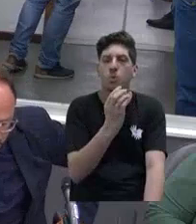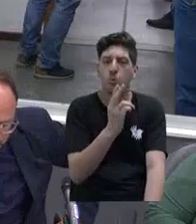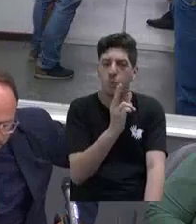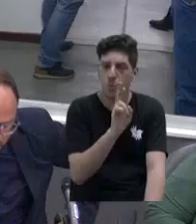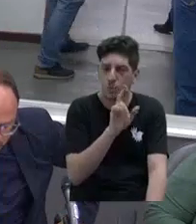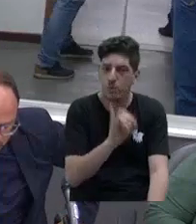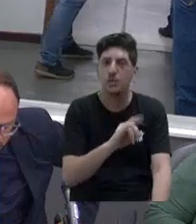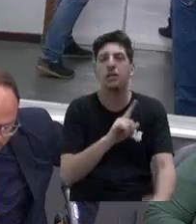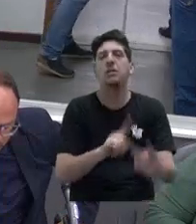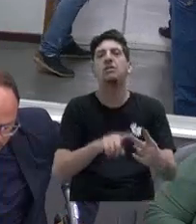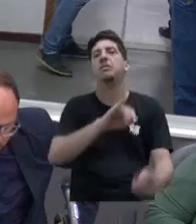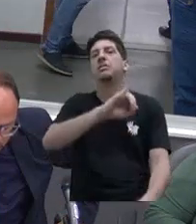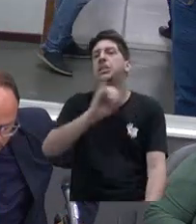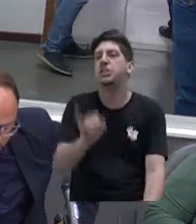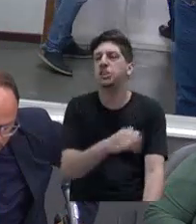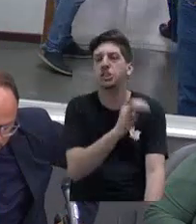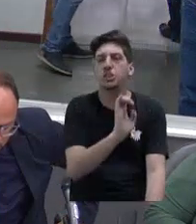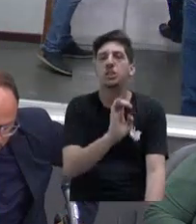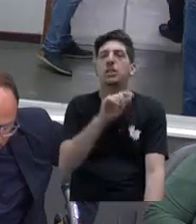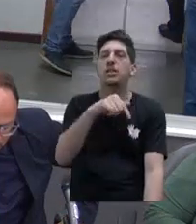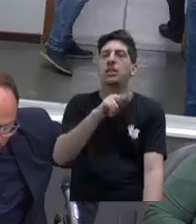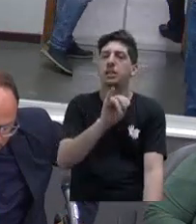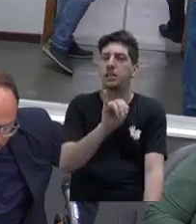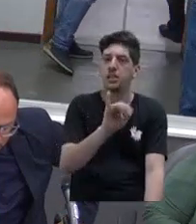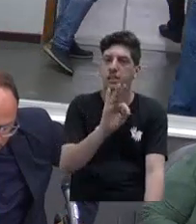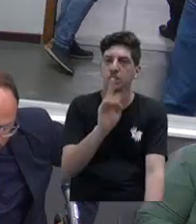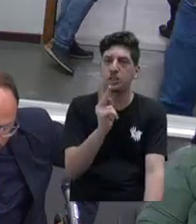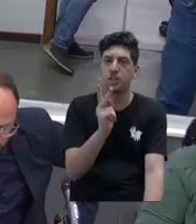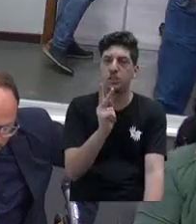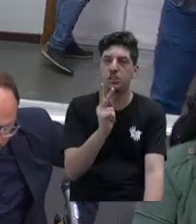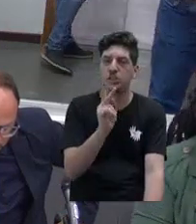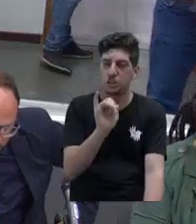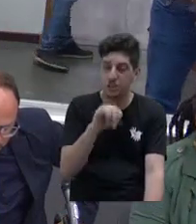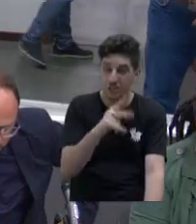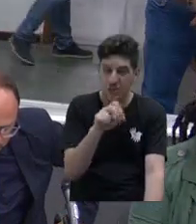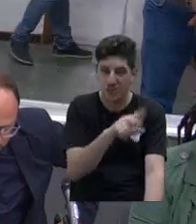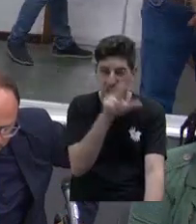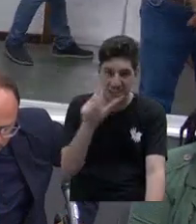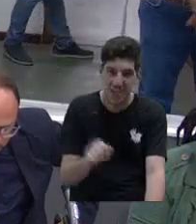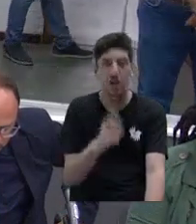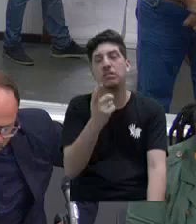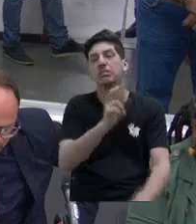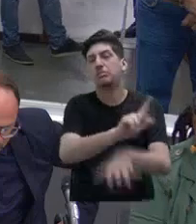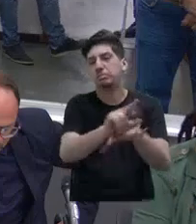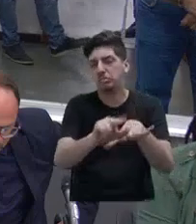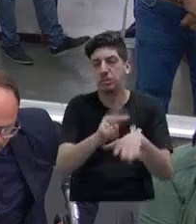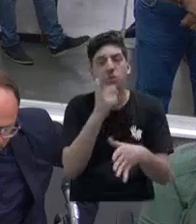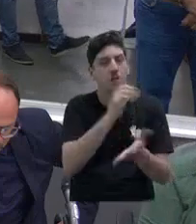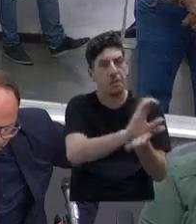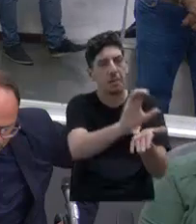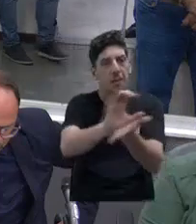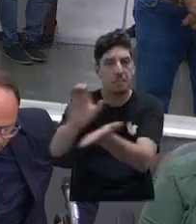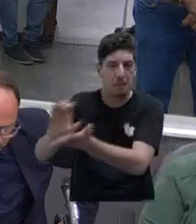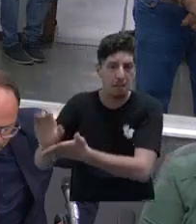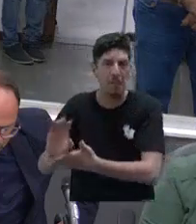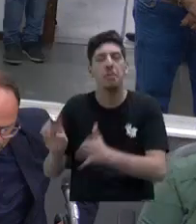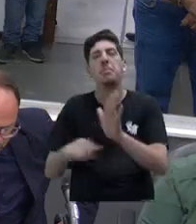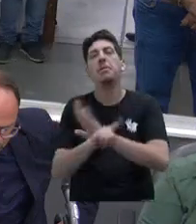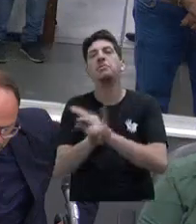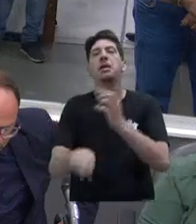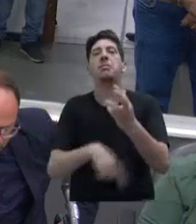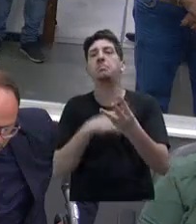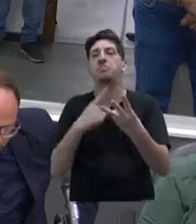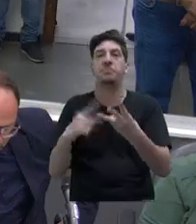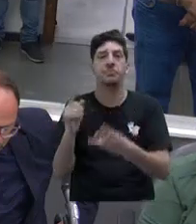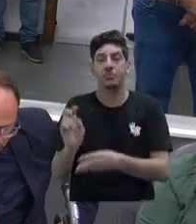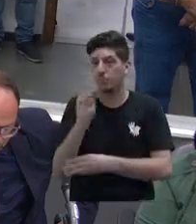recursos. E a última pergunta é: se a cultura representa 2,3% do